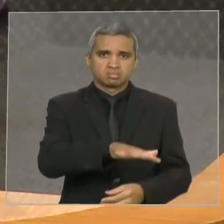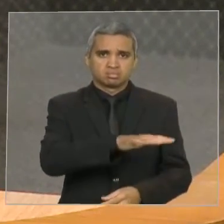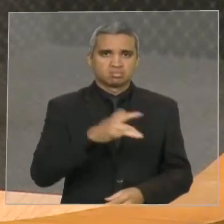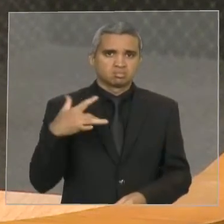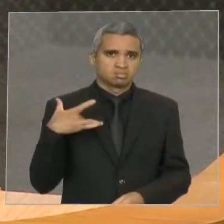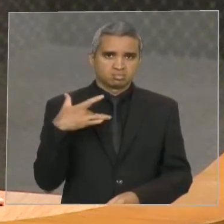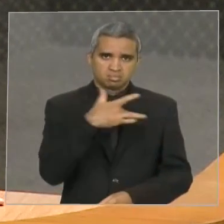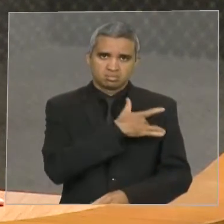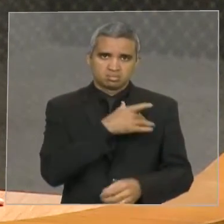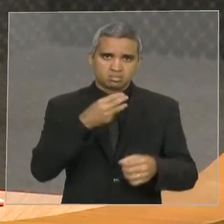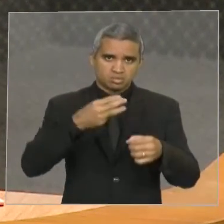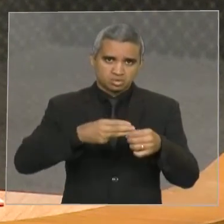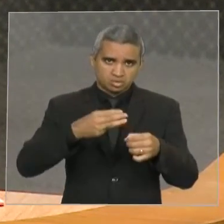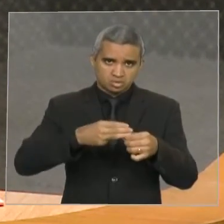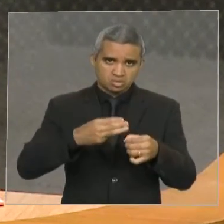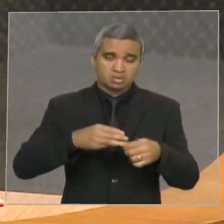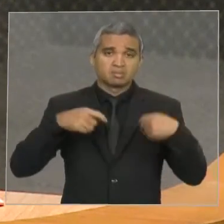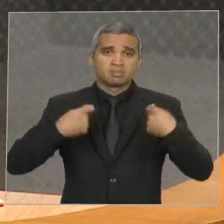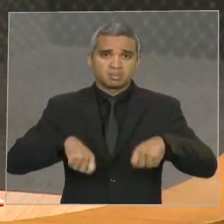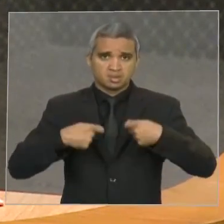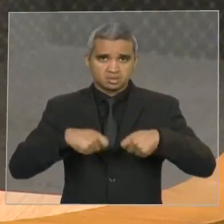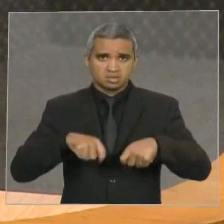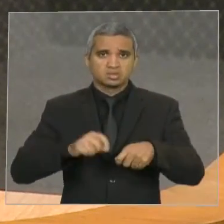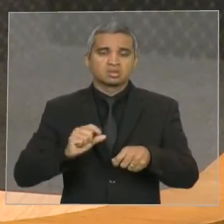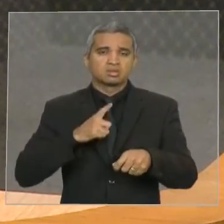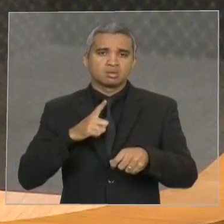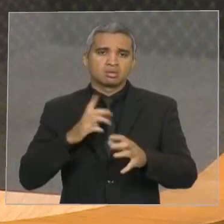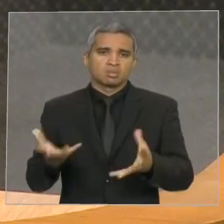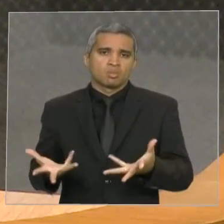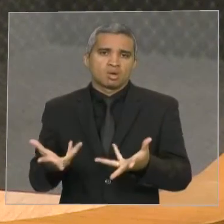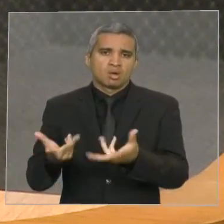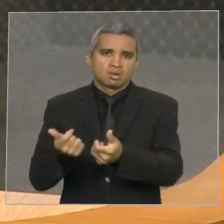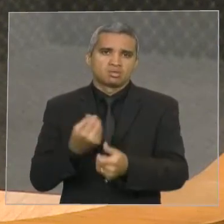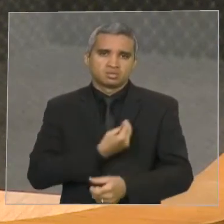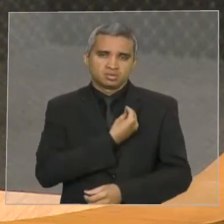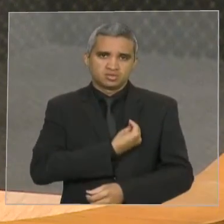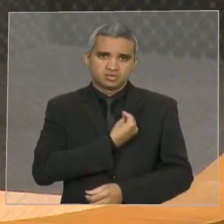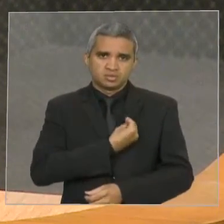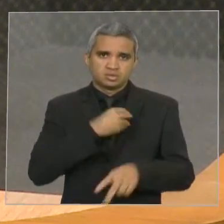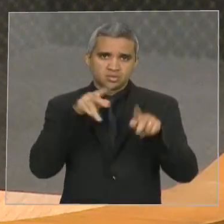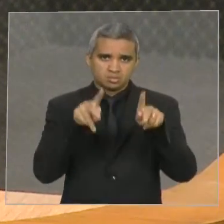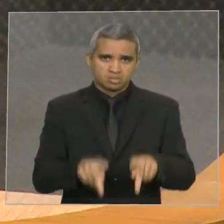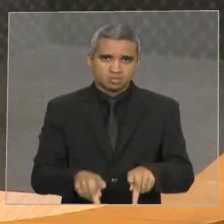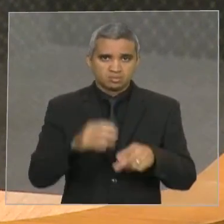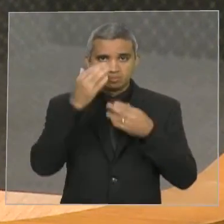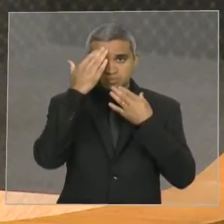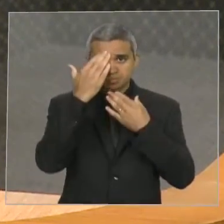que tanto precisa para garantir saúde de qualidade de vida ao povo daquela cidade. Muito obrigado, senhor presidente.